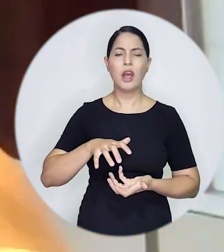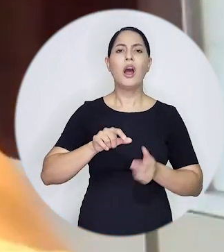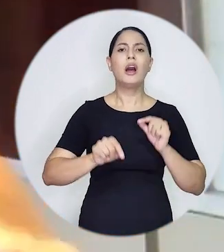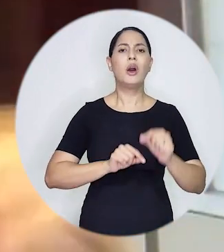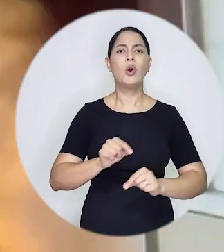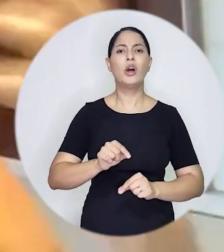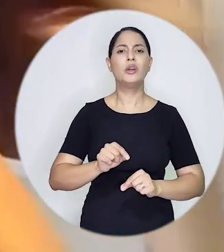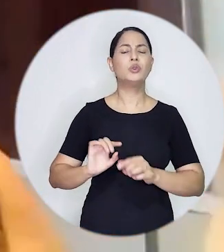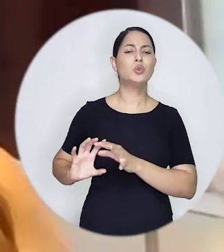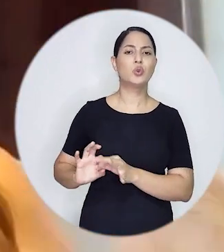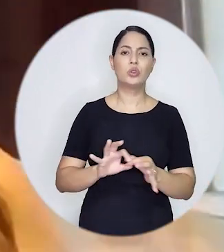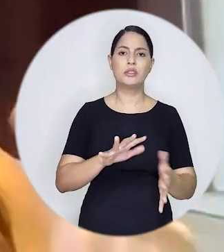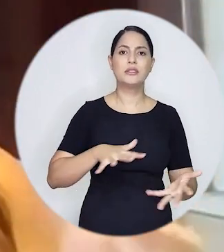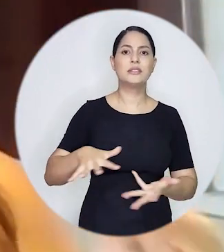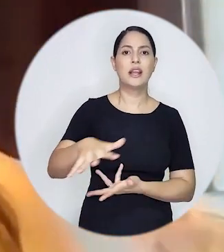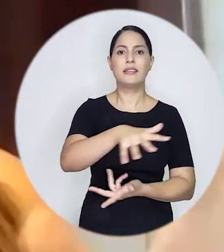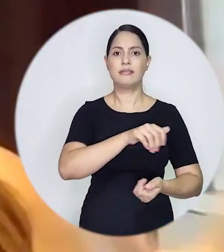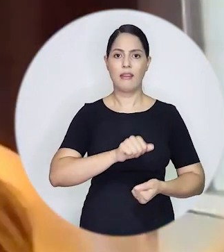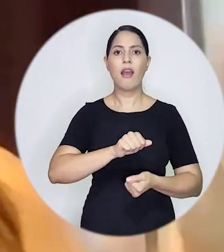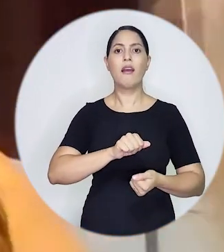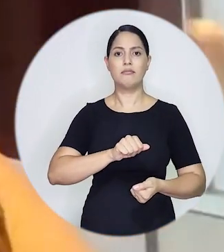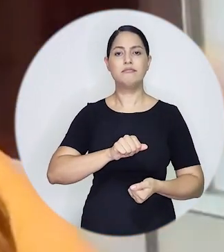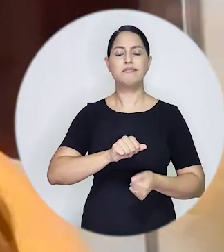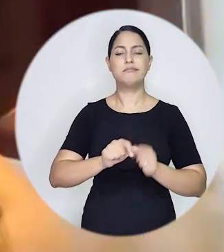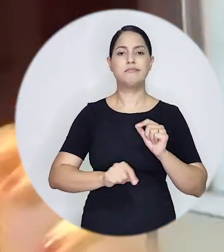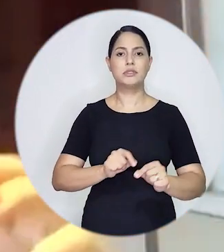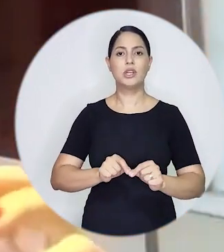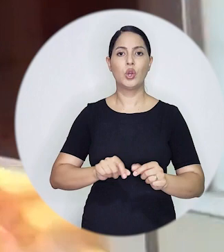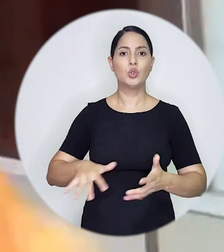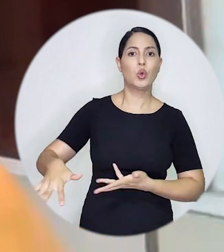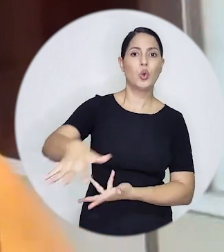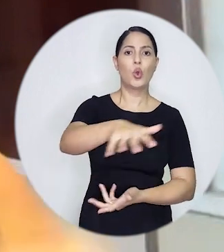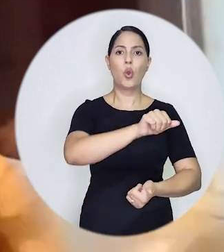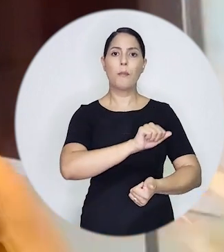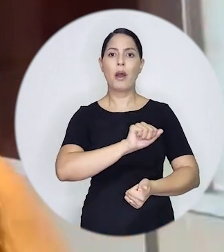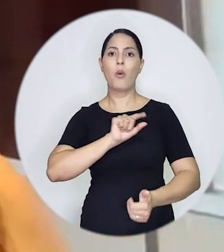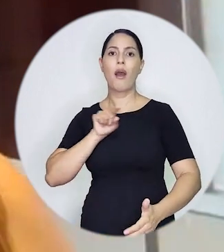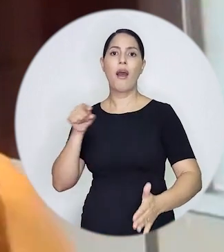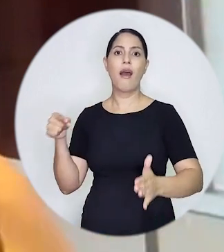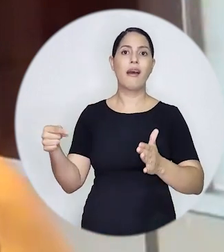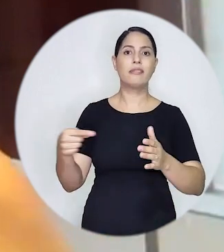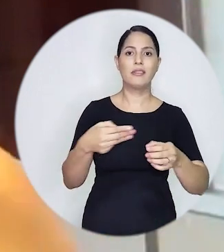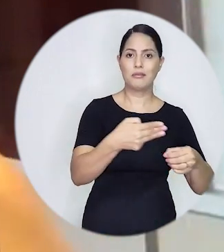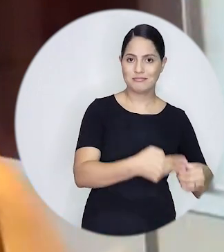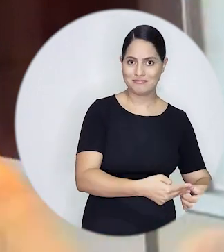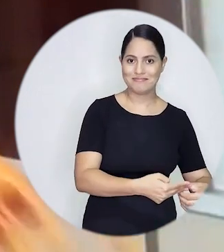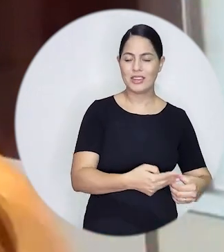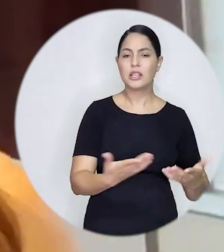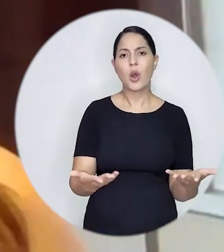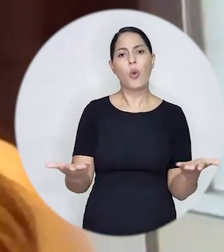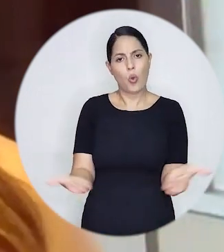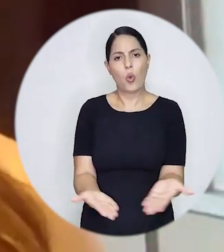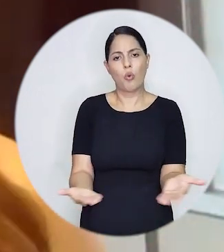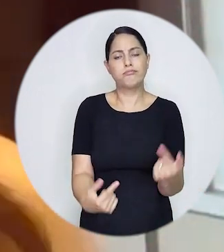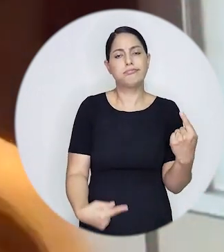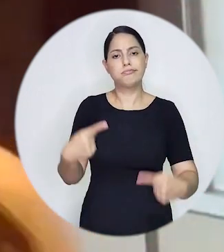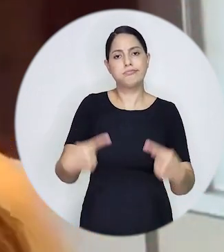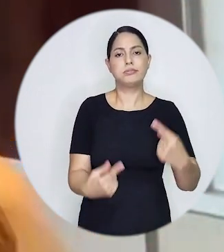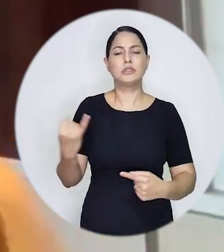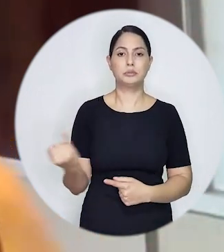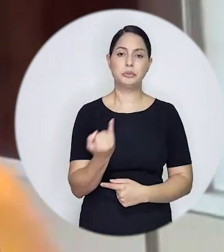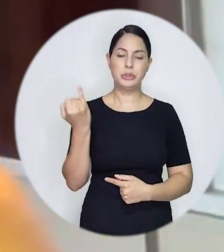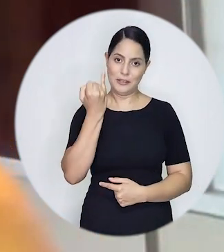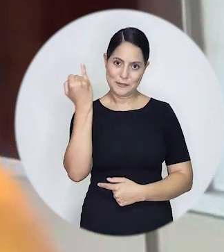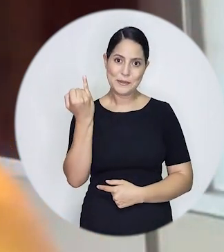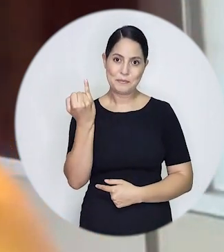global, e já tem um termo interessante, o glocal, do global ao local, que vamos utilizando, é muito importante nesse debate. Daí eu